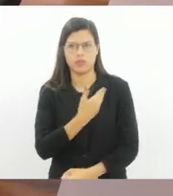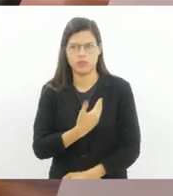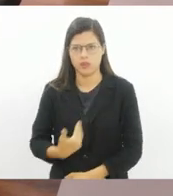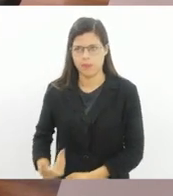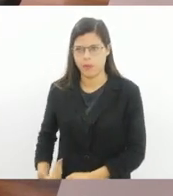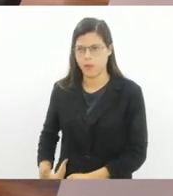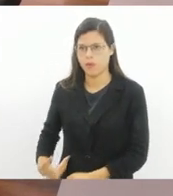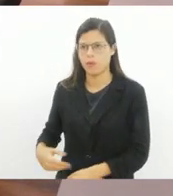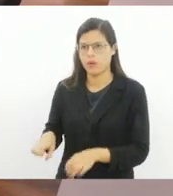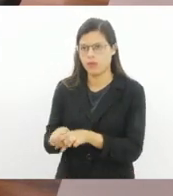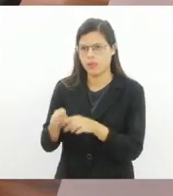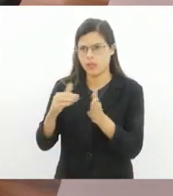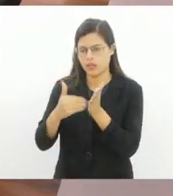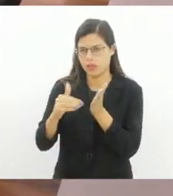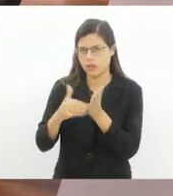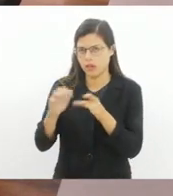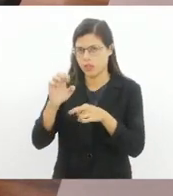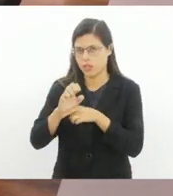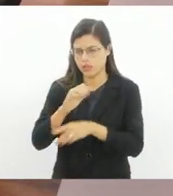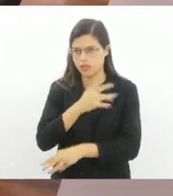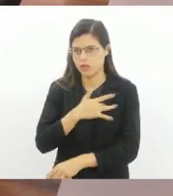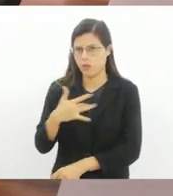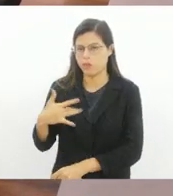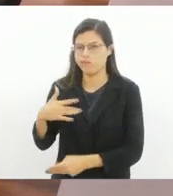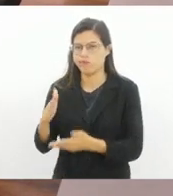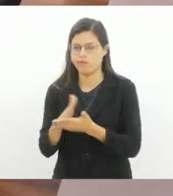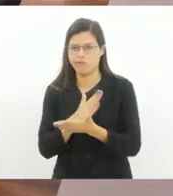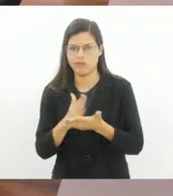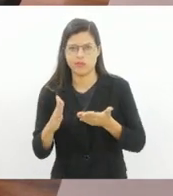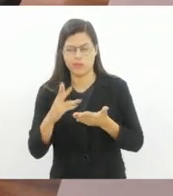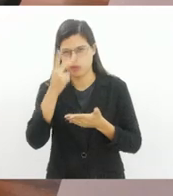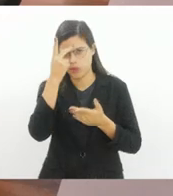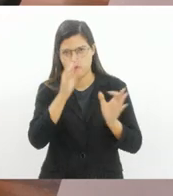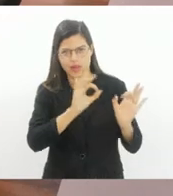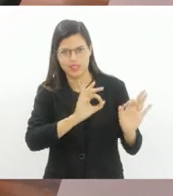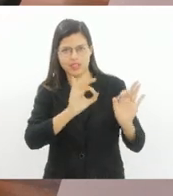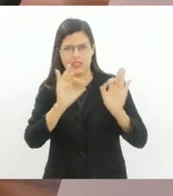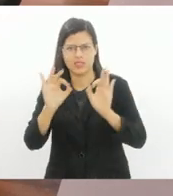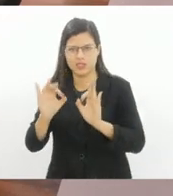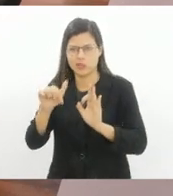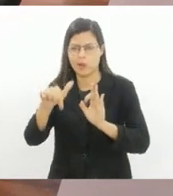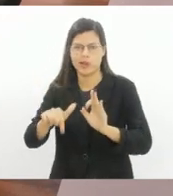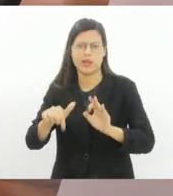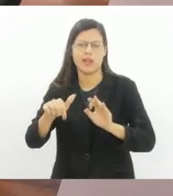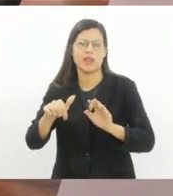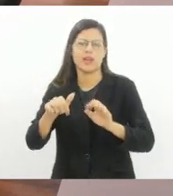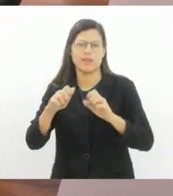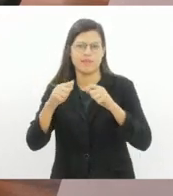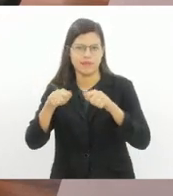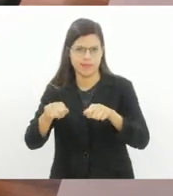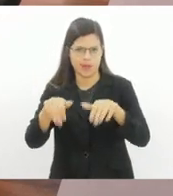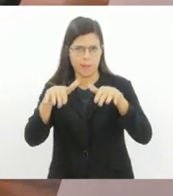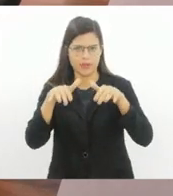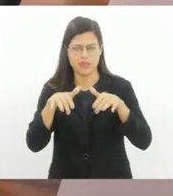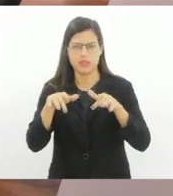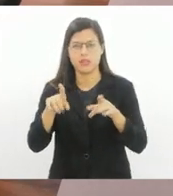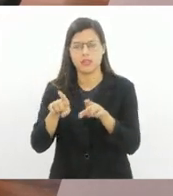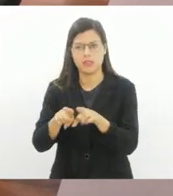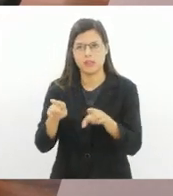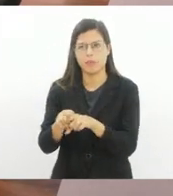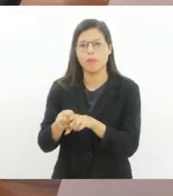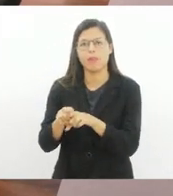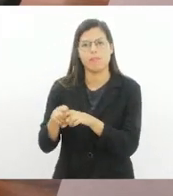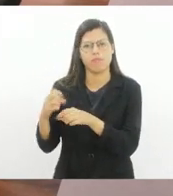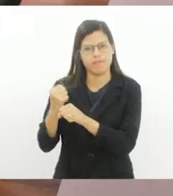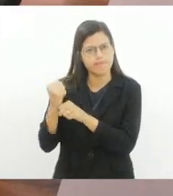de Saúde, algumas colegas que estão nos assistindo aqui, né? Na plateia, que também já vêm de longas datas de